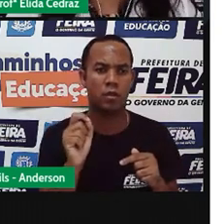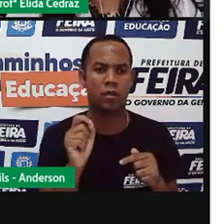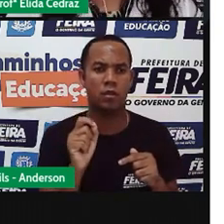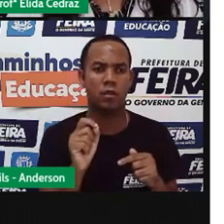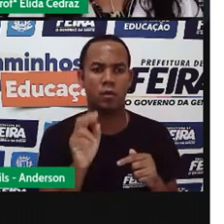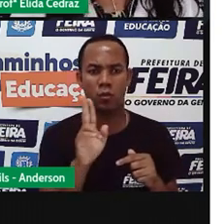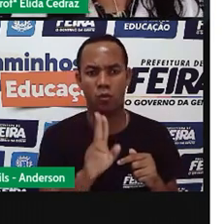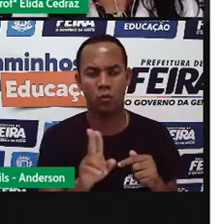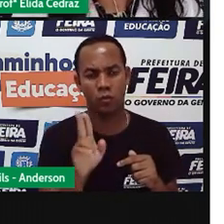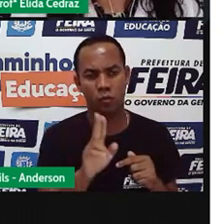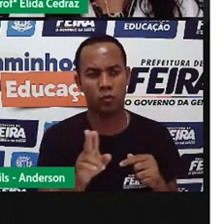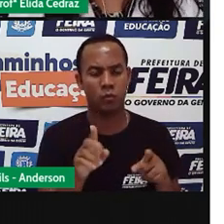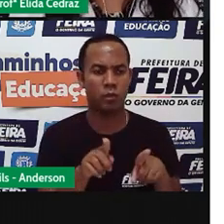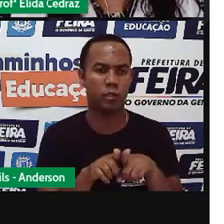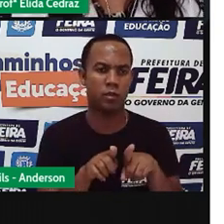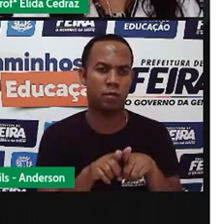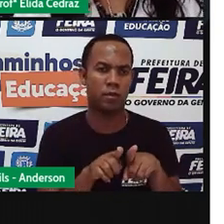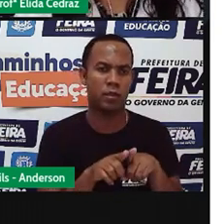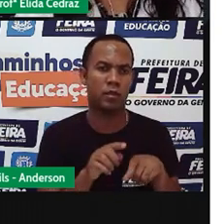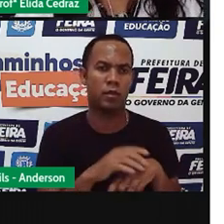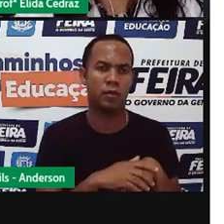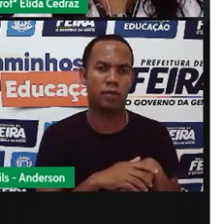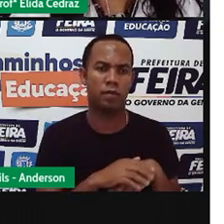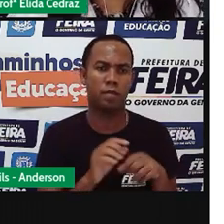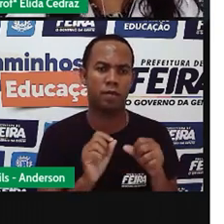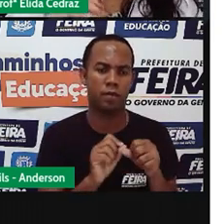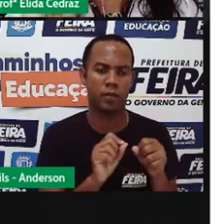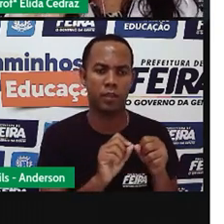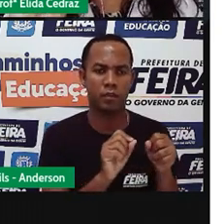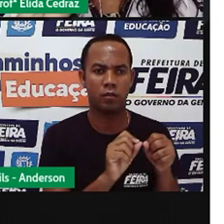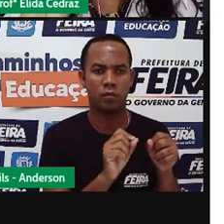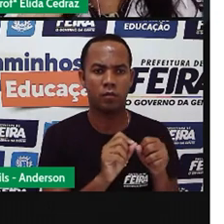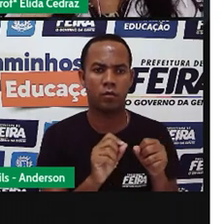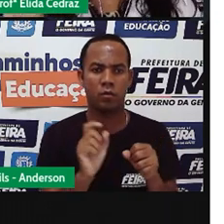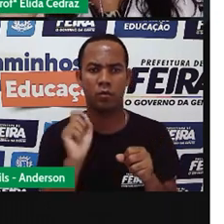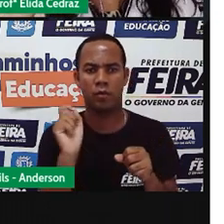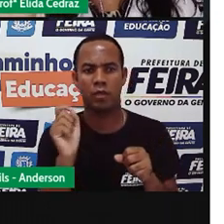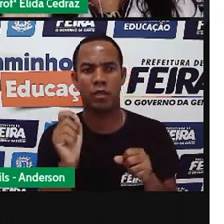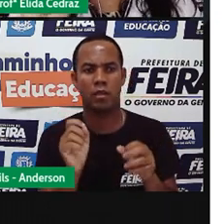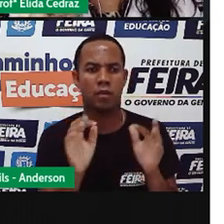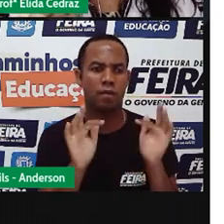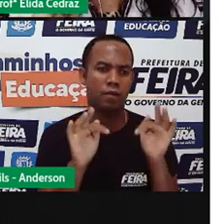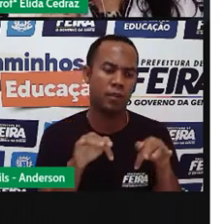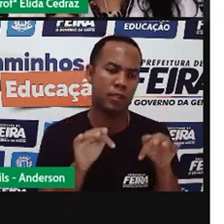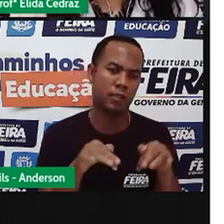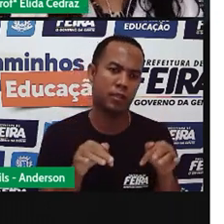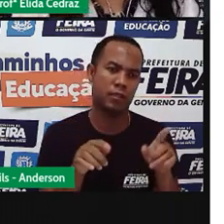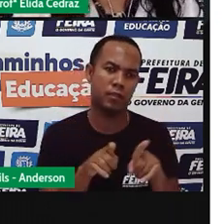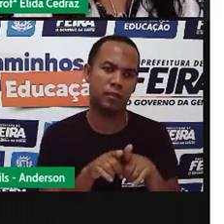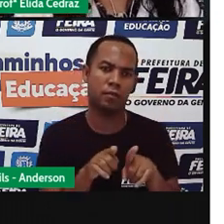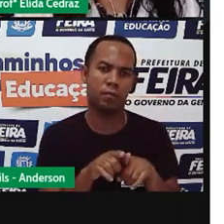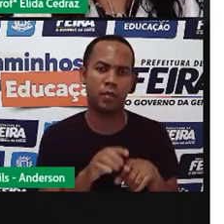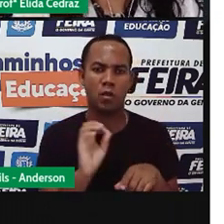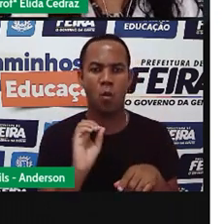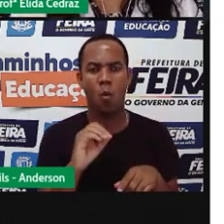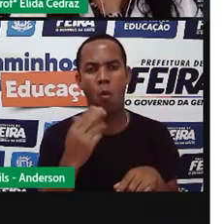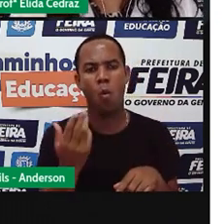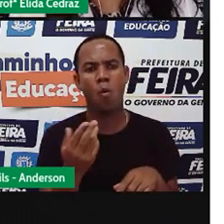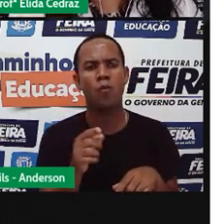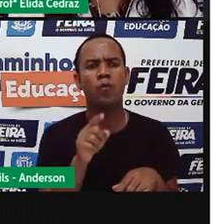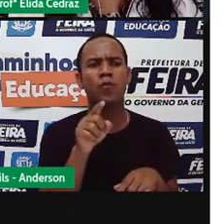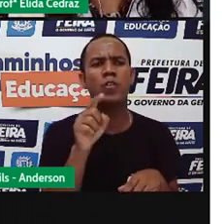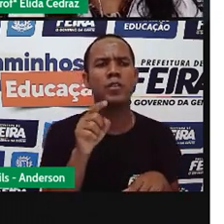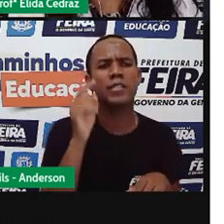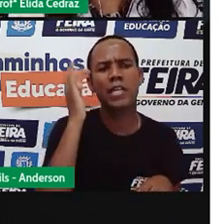produto e eles são feitos de acordo com a sua finalidade. O que você acha que a